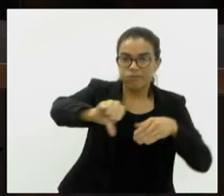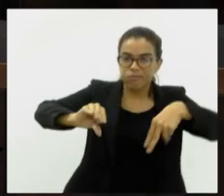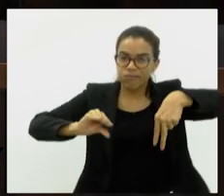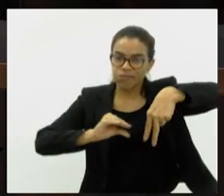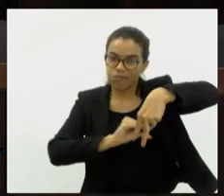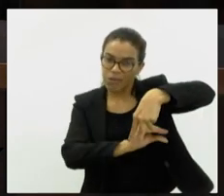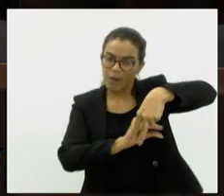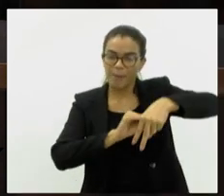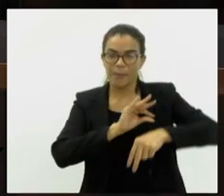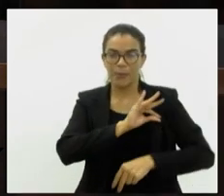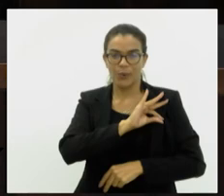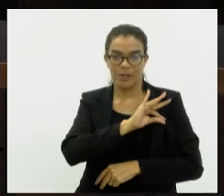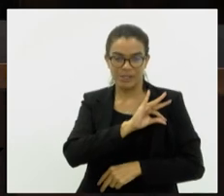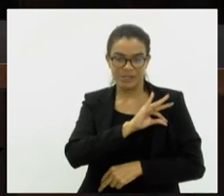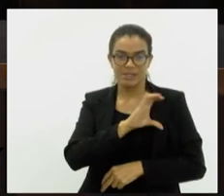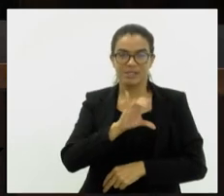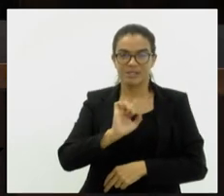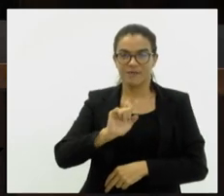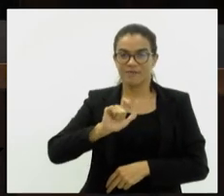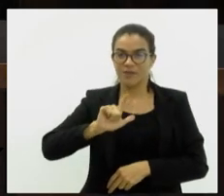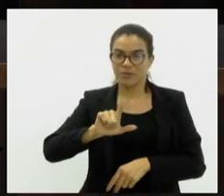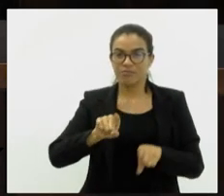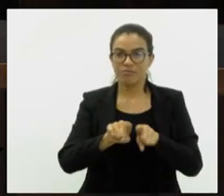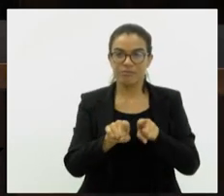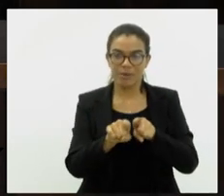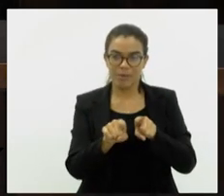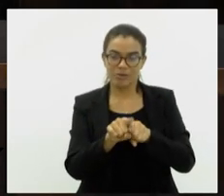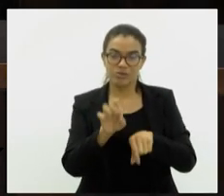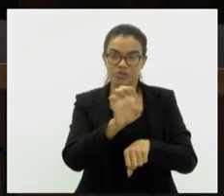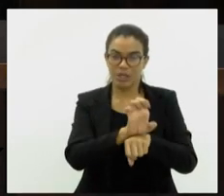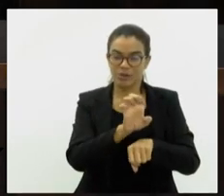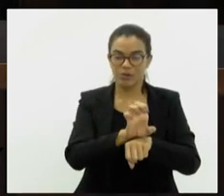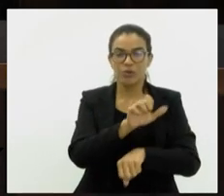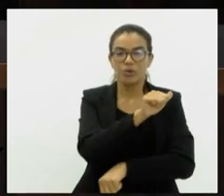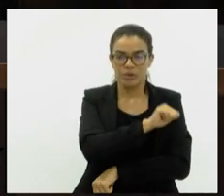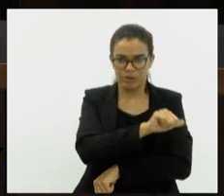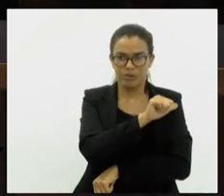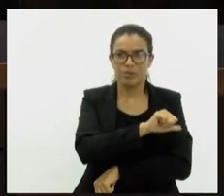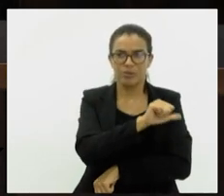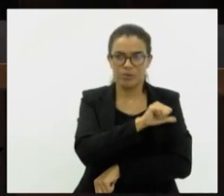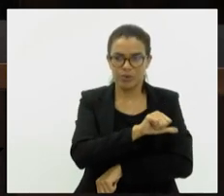Civil e para o Fundo Estadual de Segurança Pública do Estado do Rio de Janeiro,